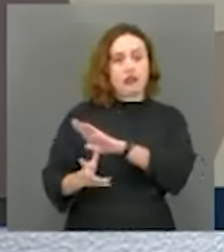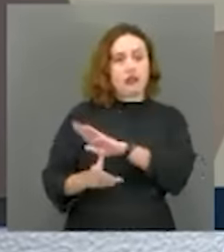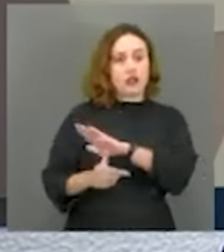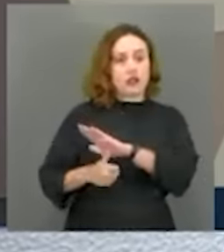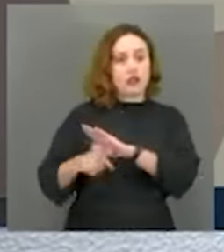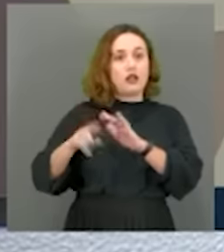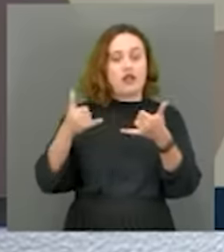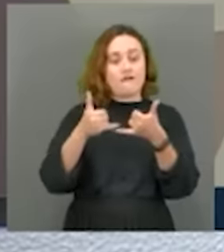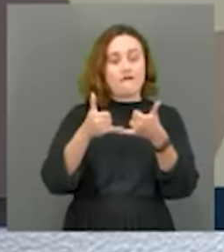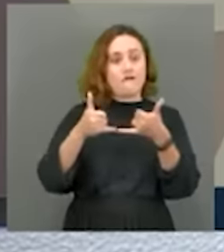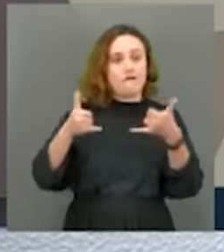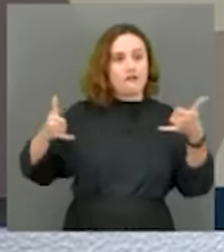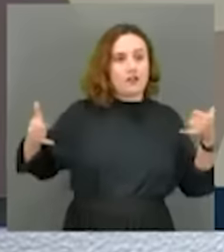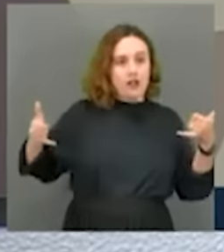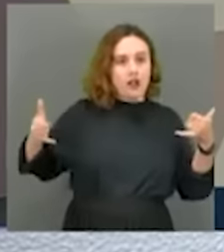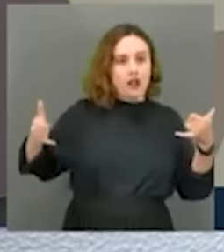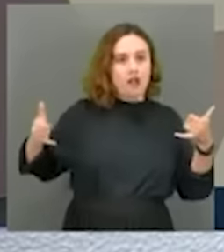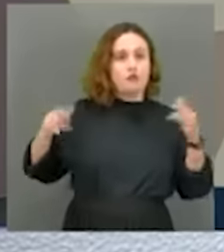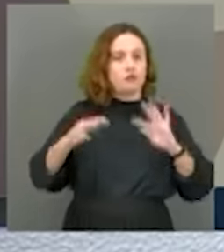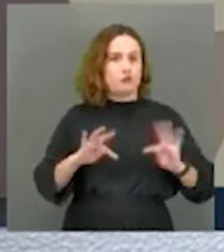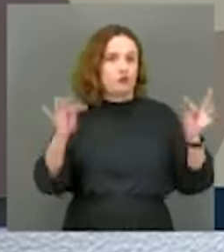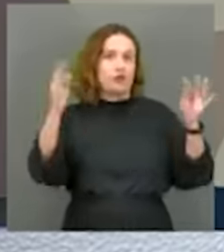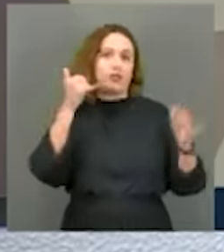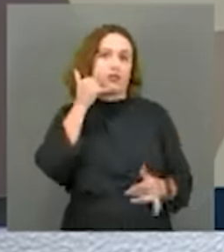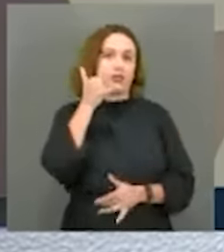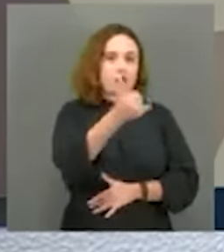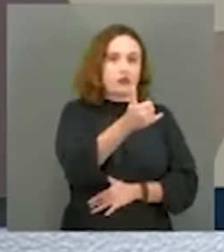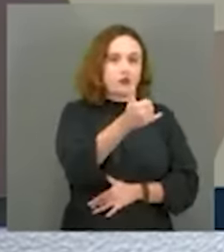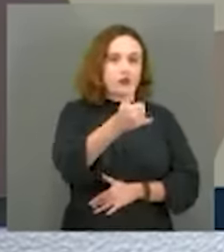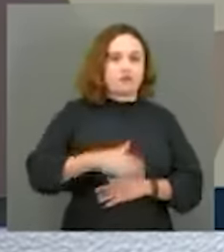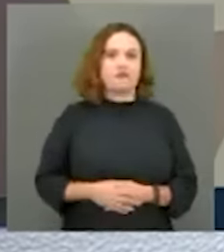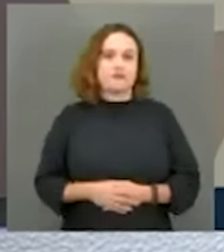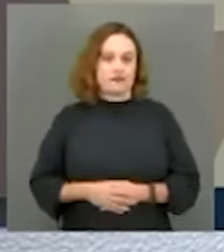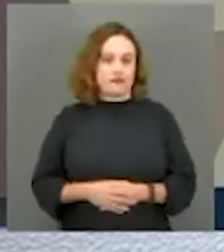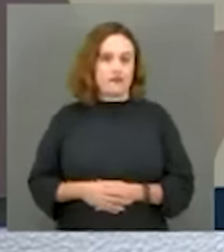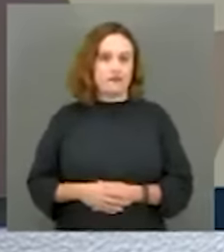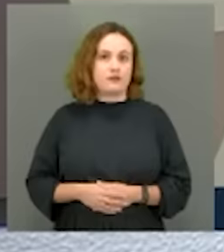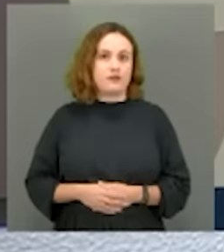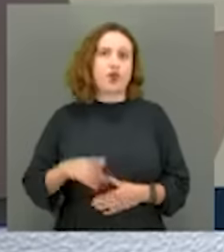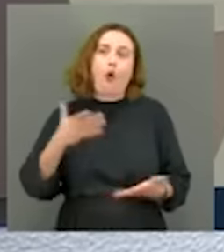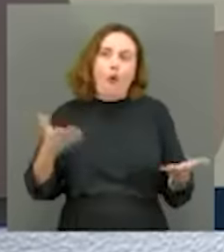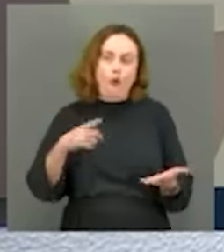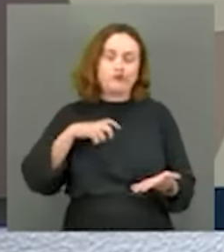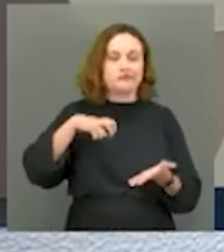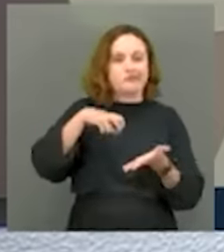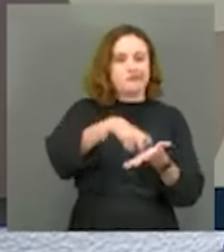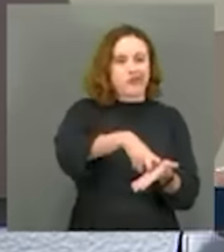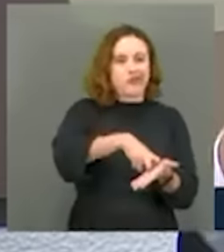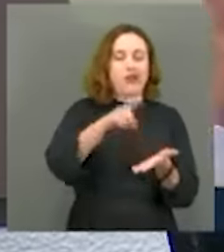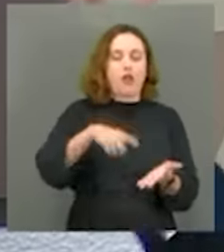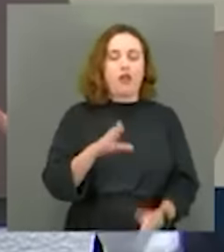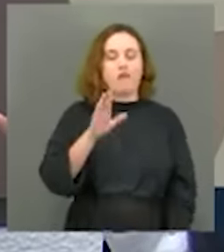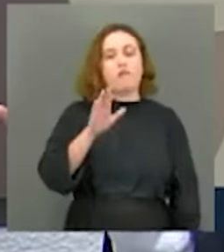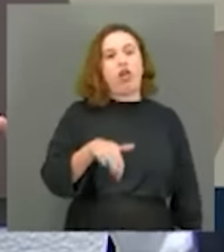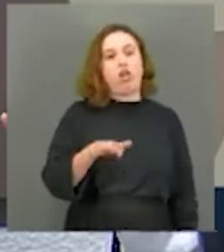equipamentos de telecomunicações a pena hoje que ela é muito a quem do que merece até porque a